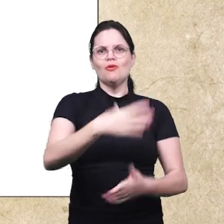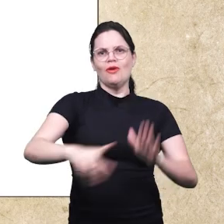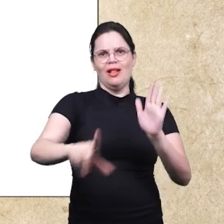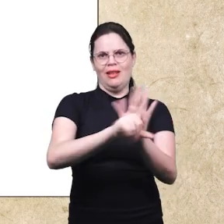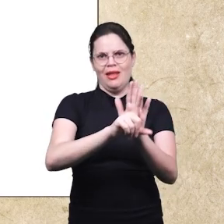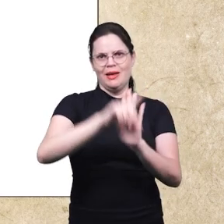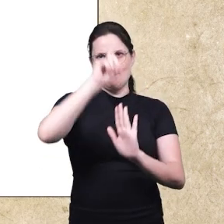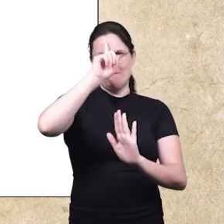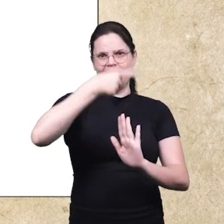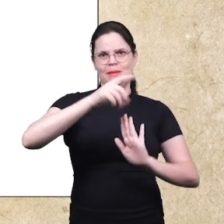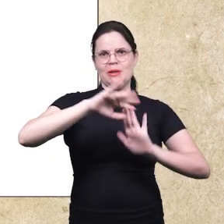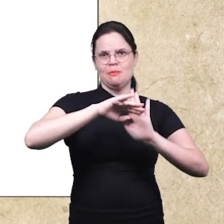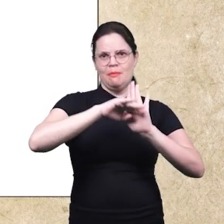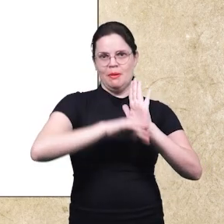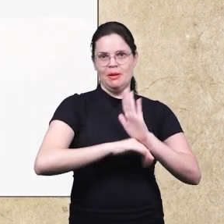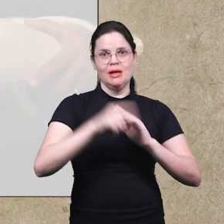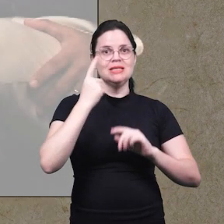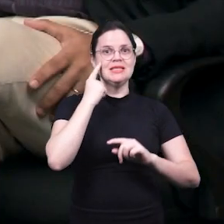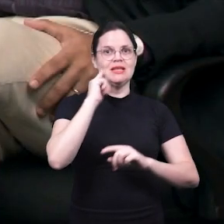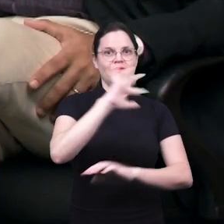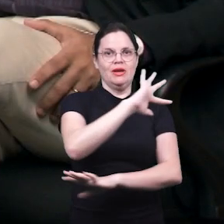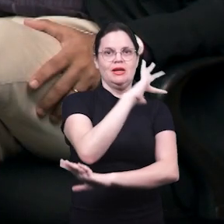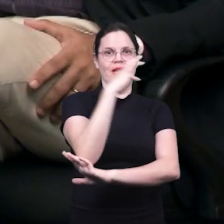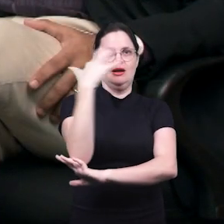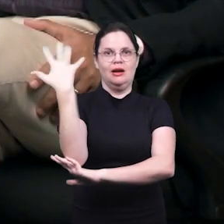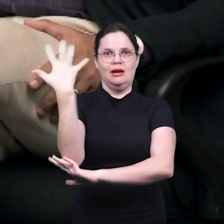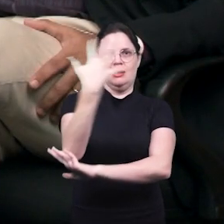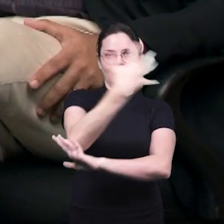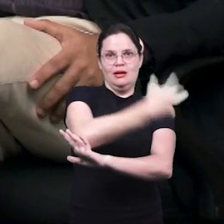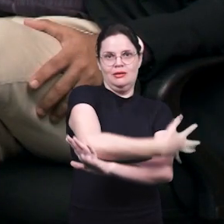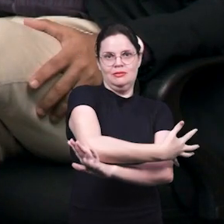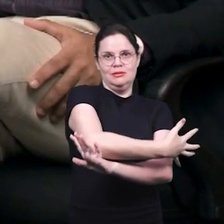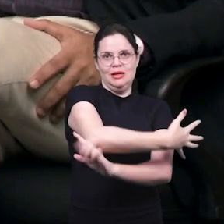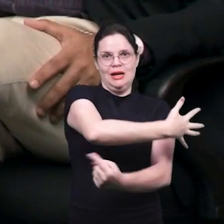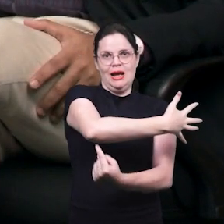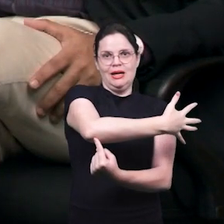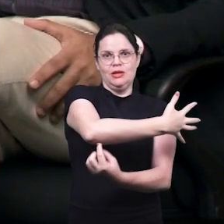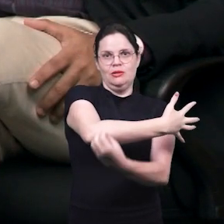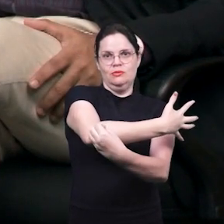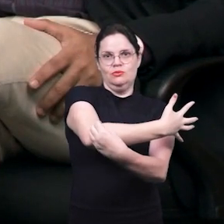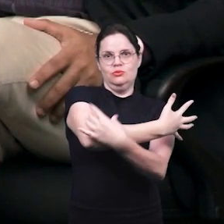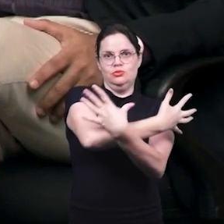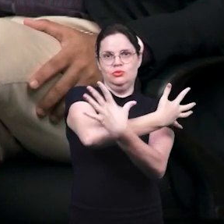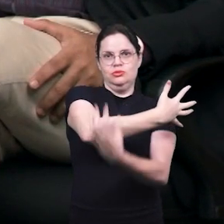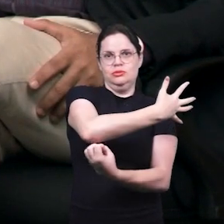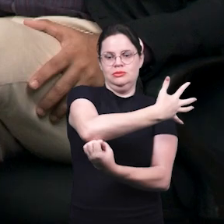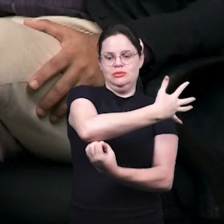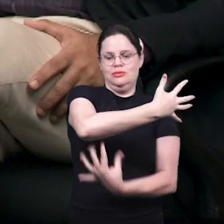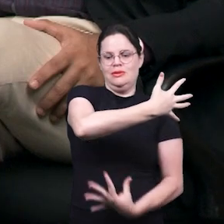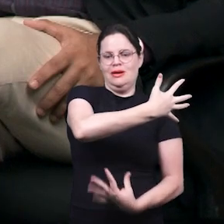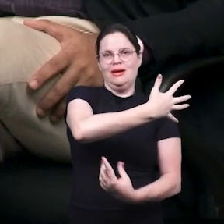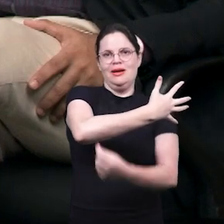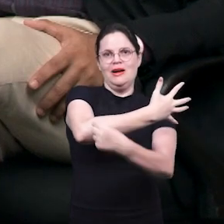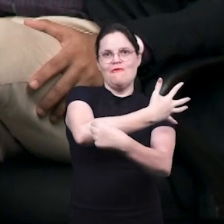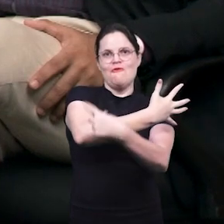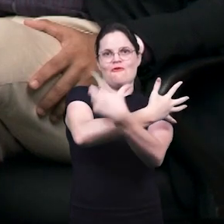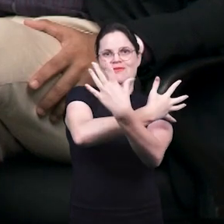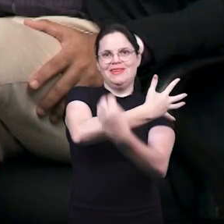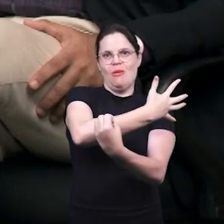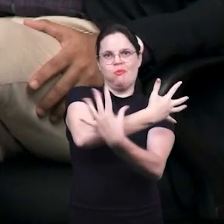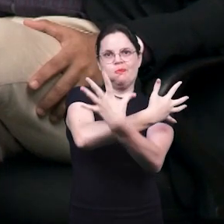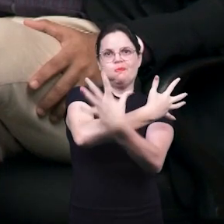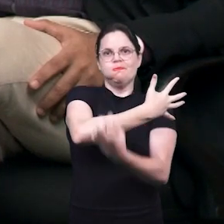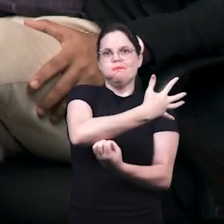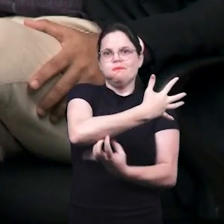frutos. Se faz logo uma ressalva que a figueira não dá flor, ela dá o fruto direto, né? E